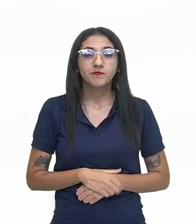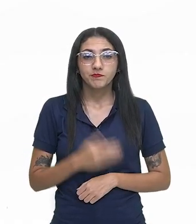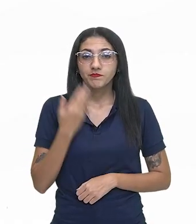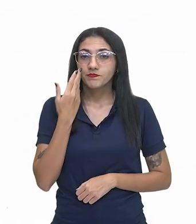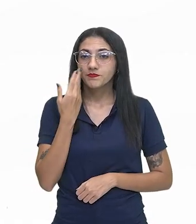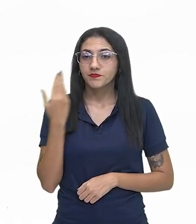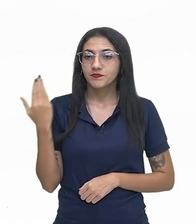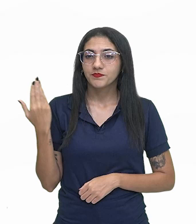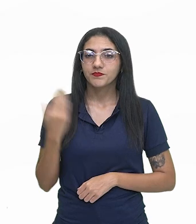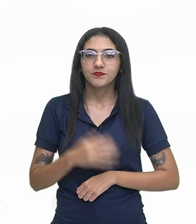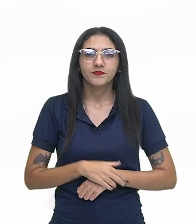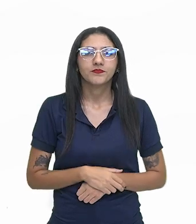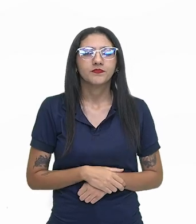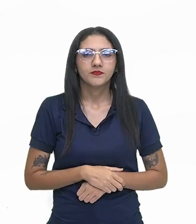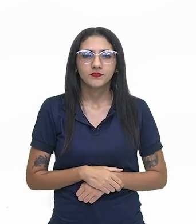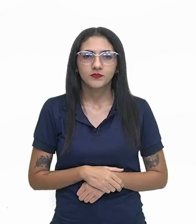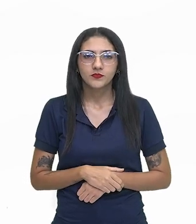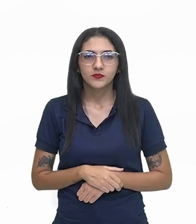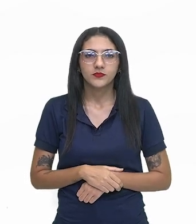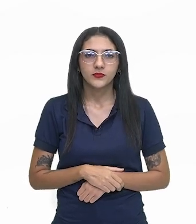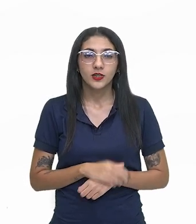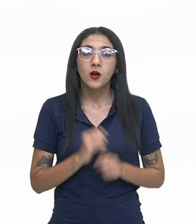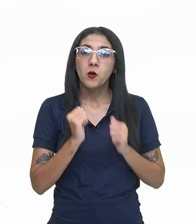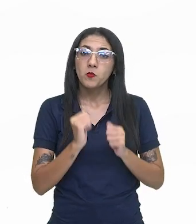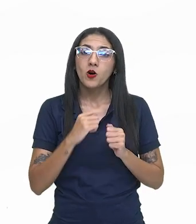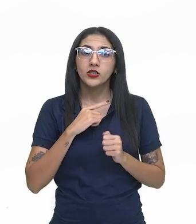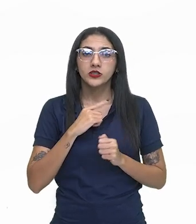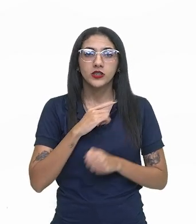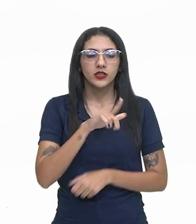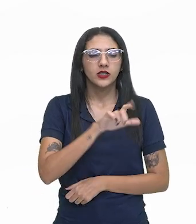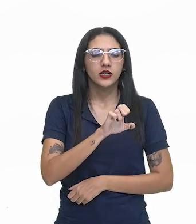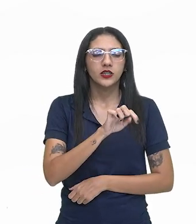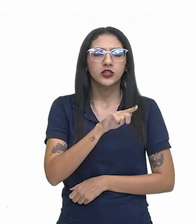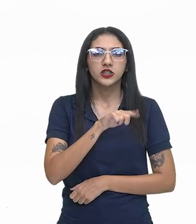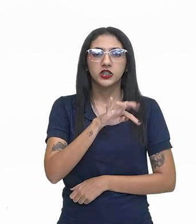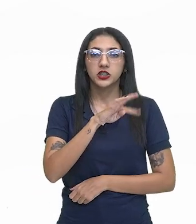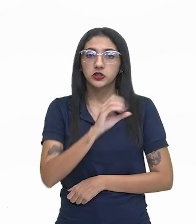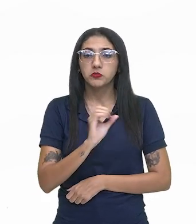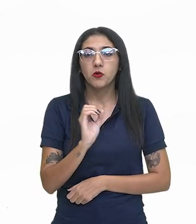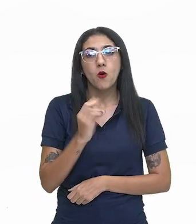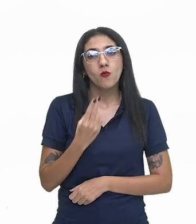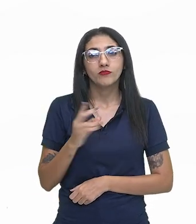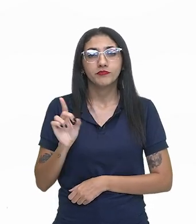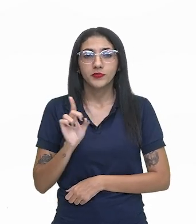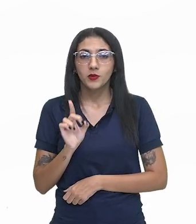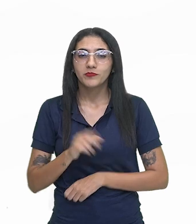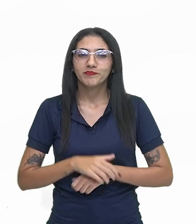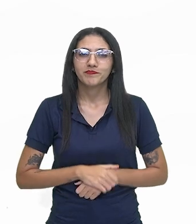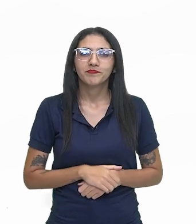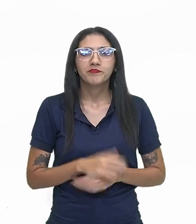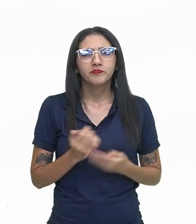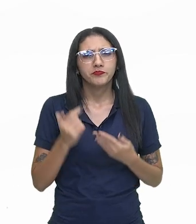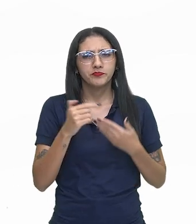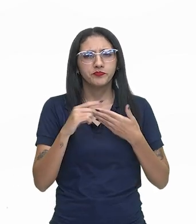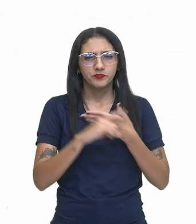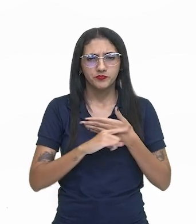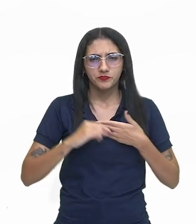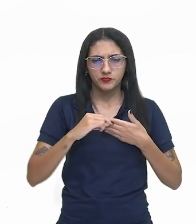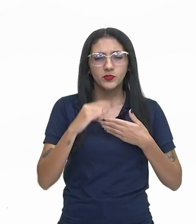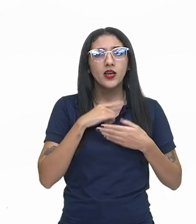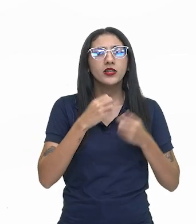As formas de exercer o poder podem ser legítimas ou não. De acordo com Max Weber, elas são